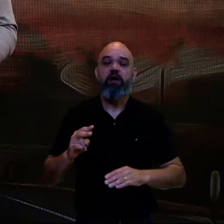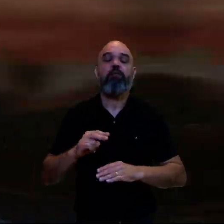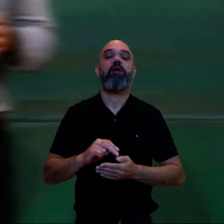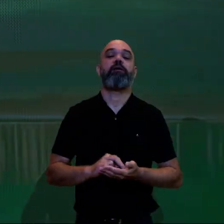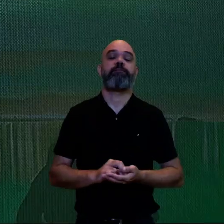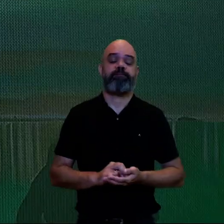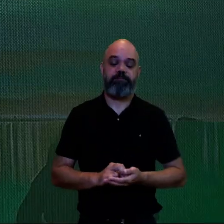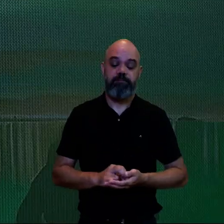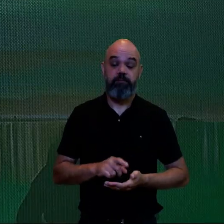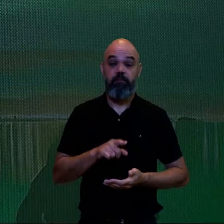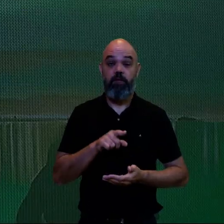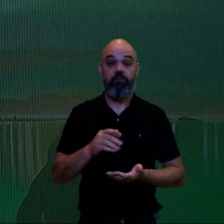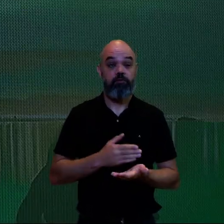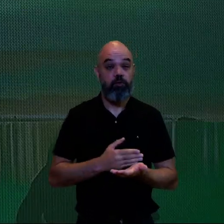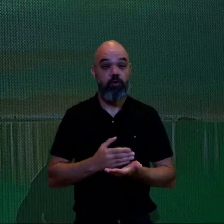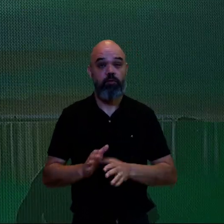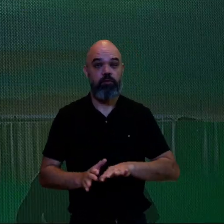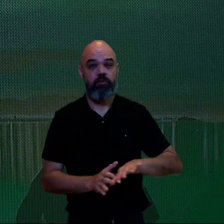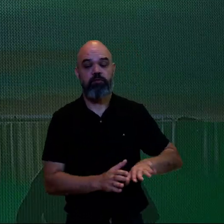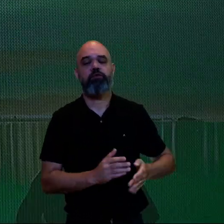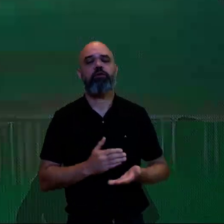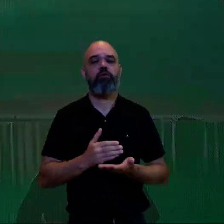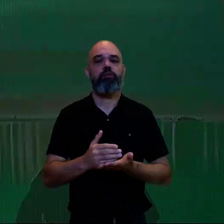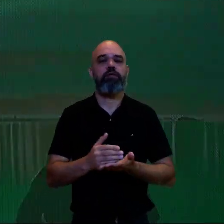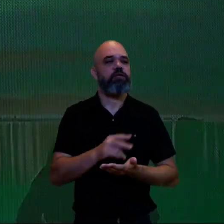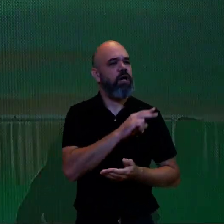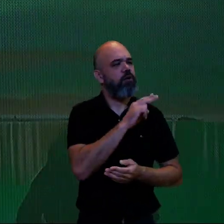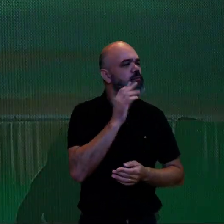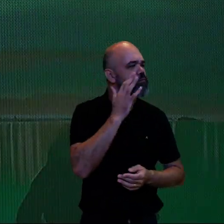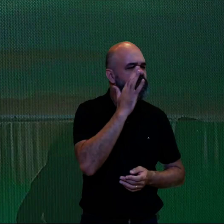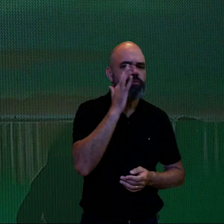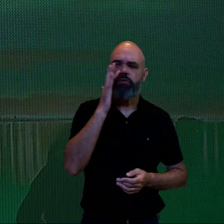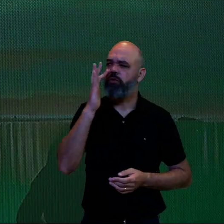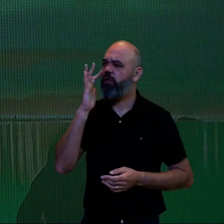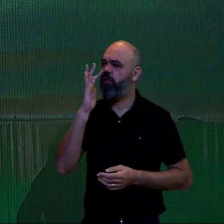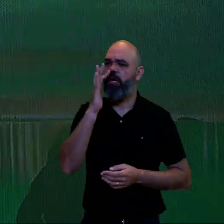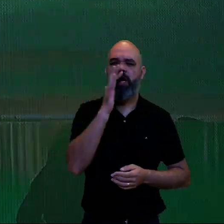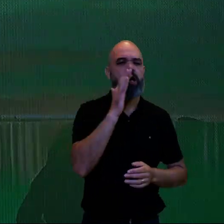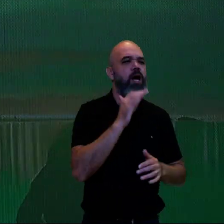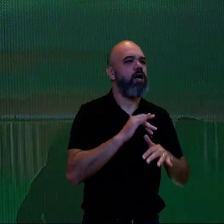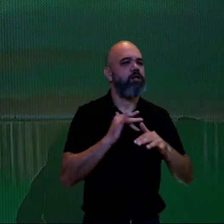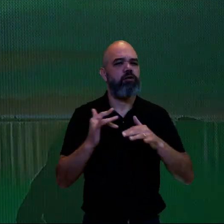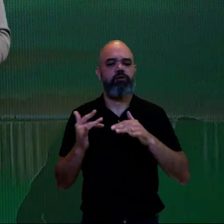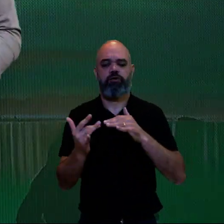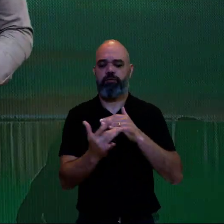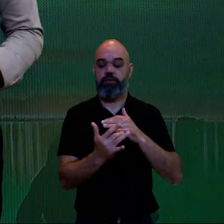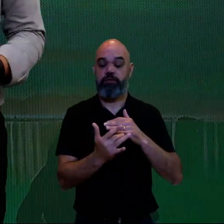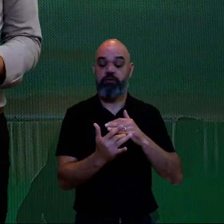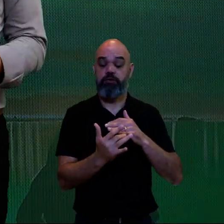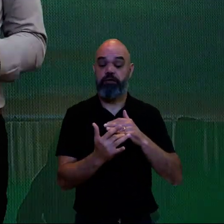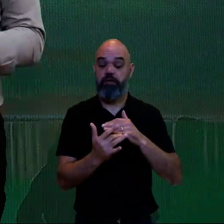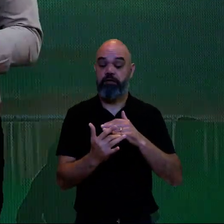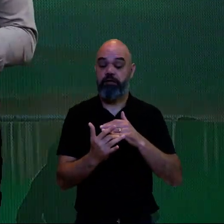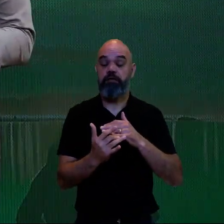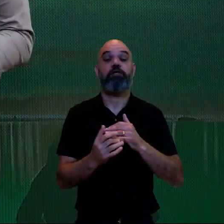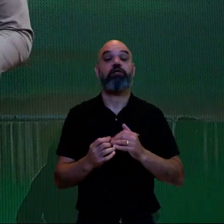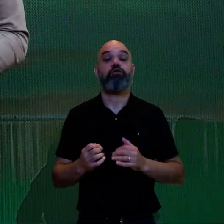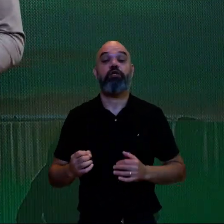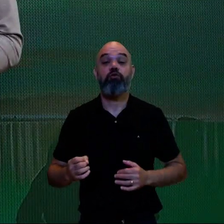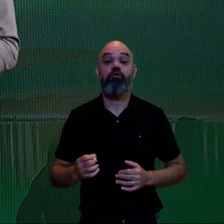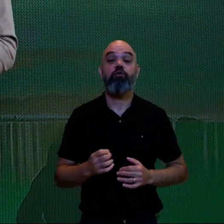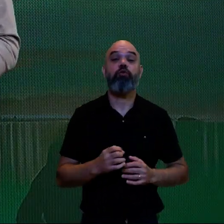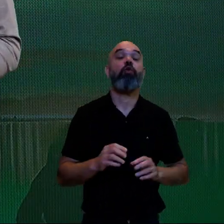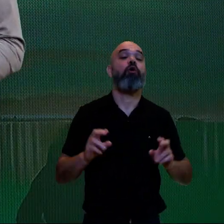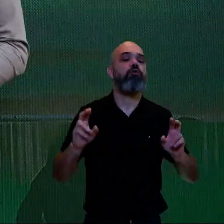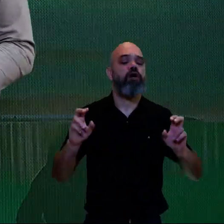de Amor. Você vai começar a reparar aqui por toda a igreja, nos nossos canais de divulgação também aqui, a nossa nova campanha